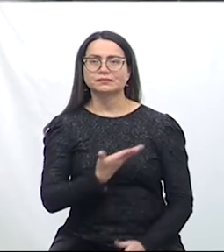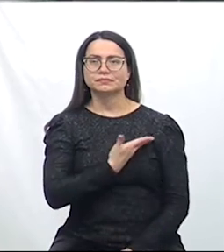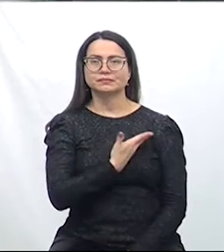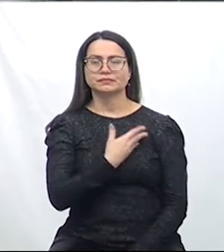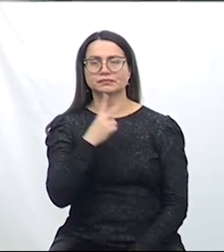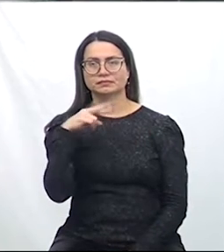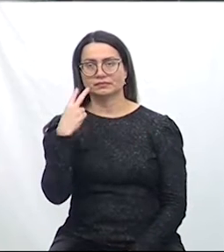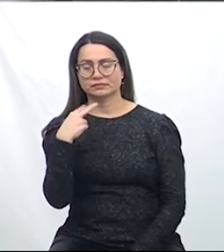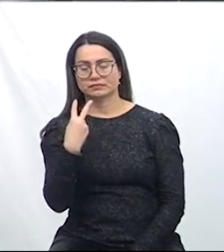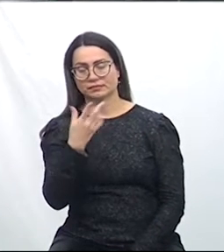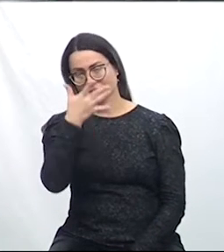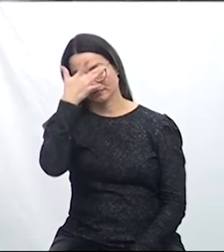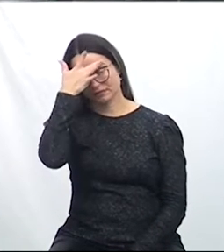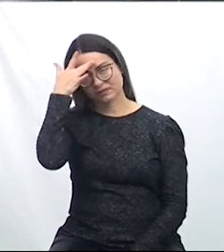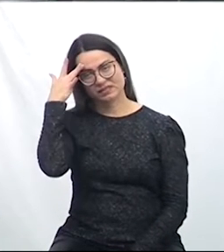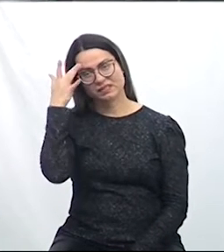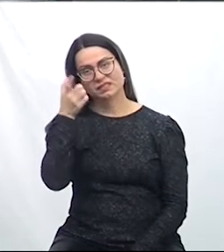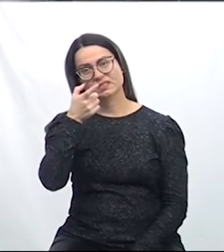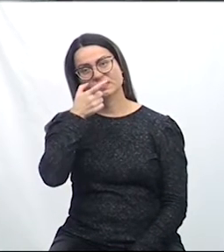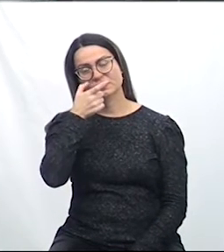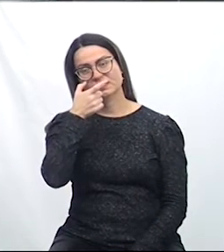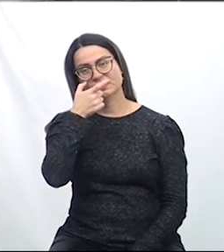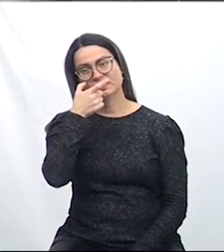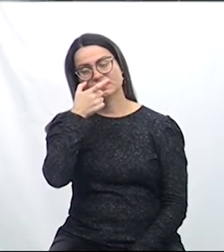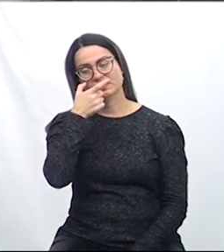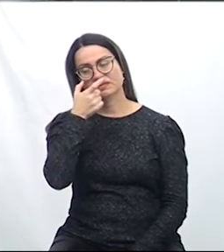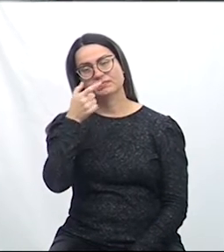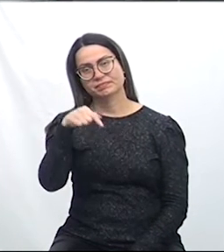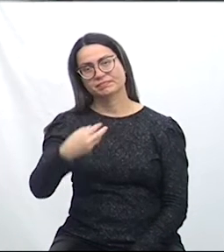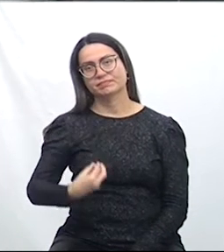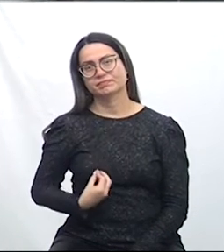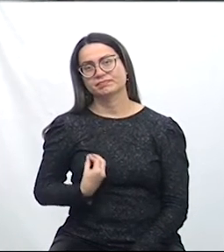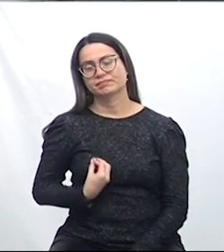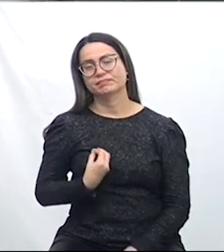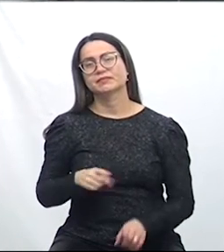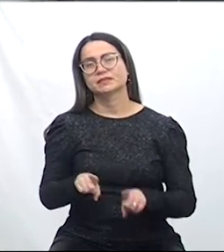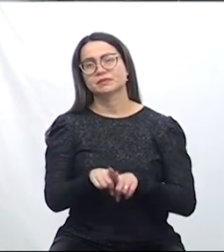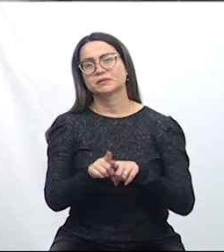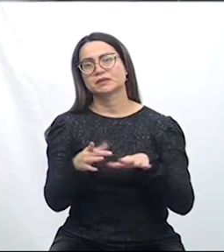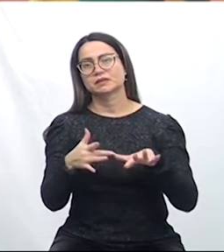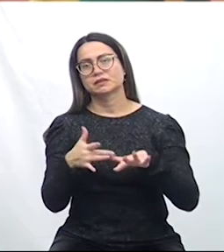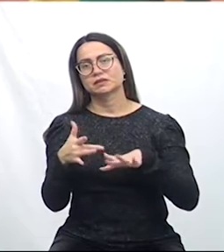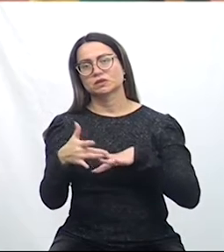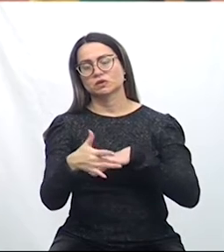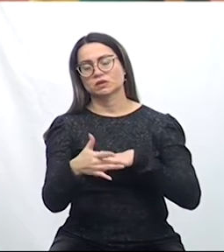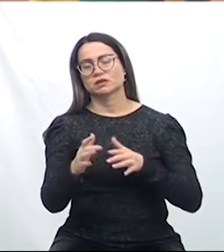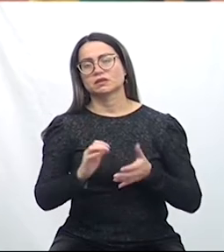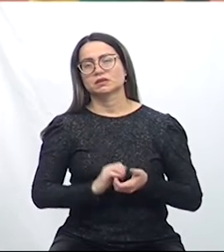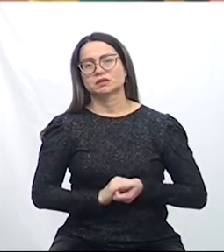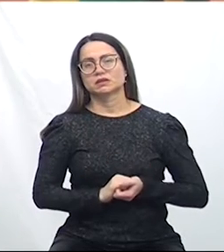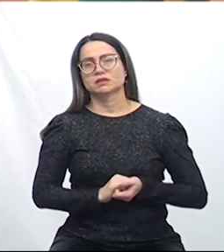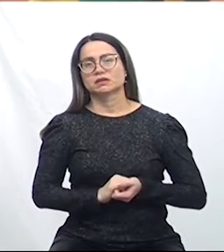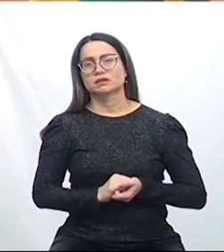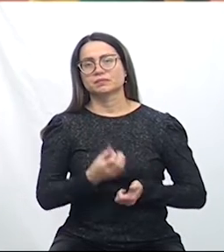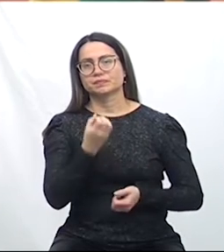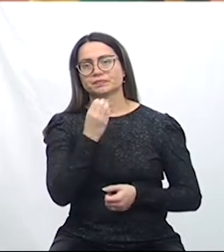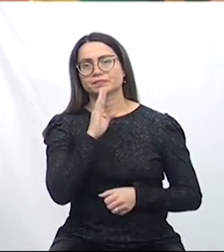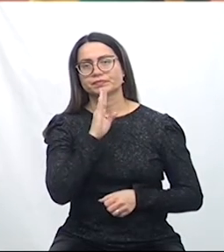vereadoras, público que nos assiste aí pelas redes sociais e presente. Boa tarde,